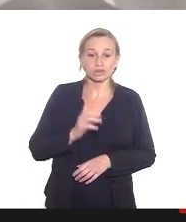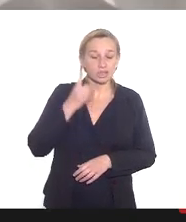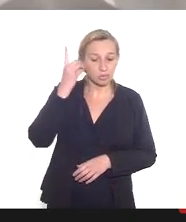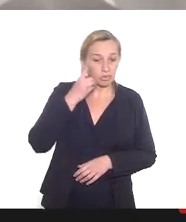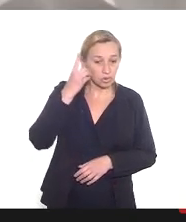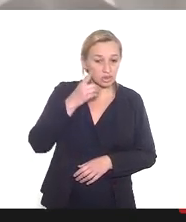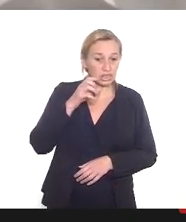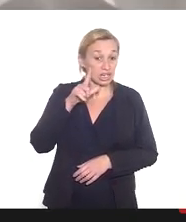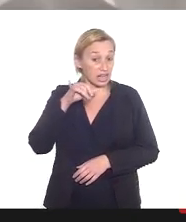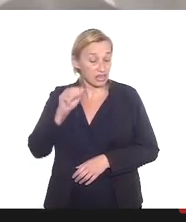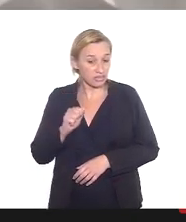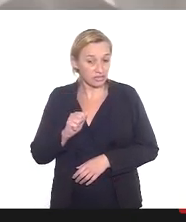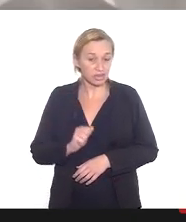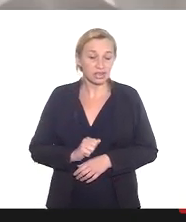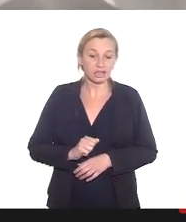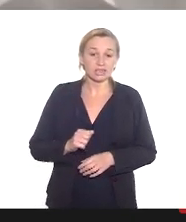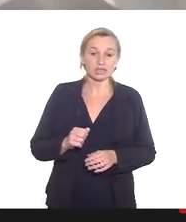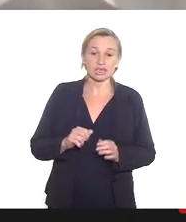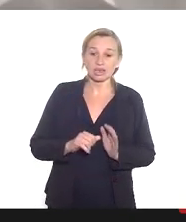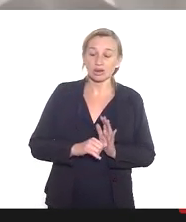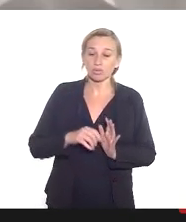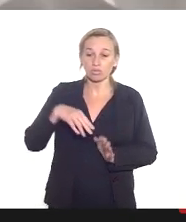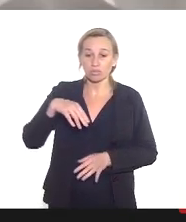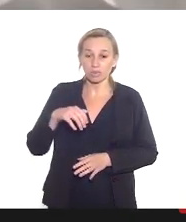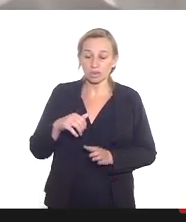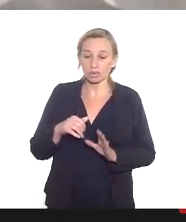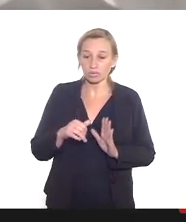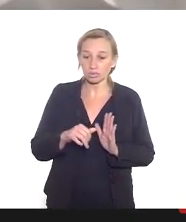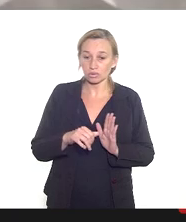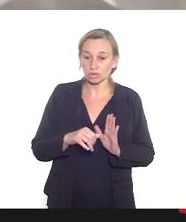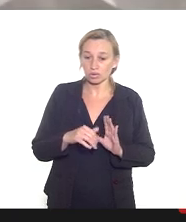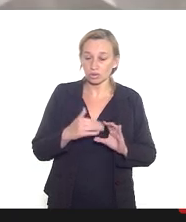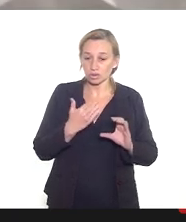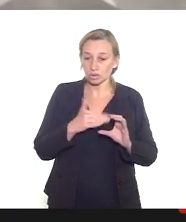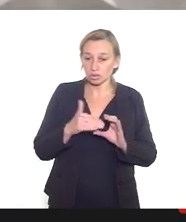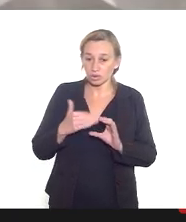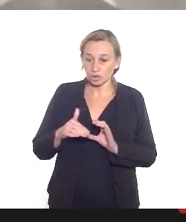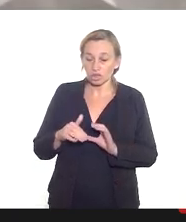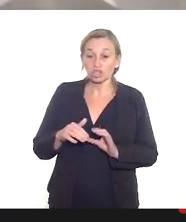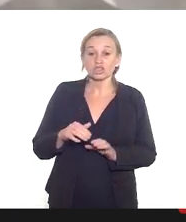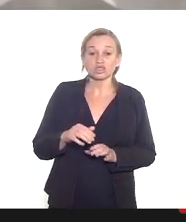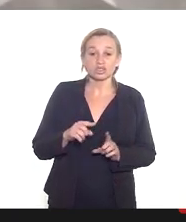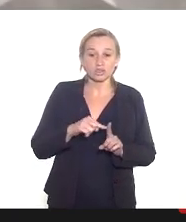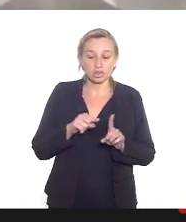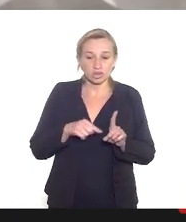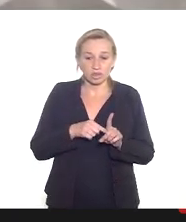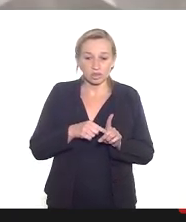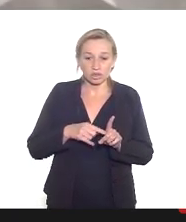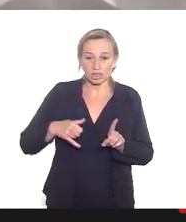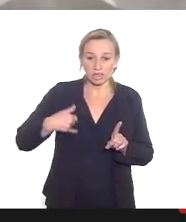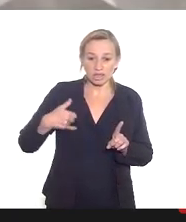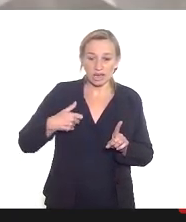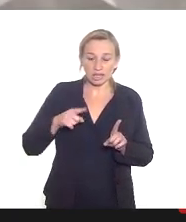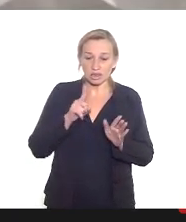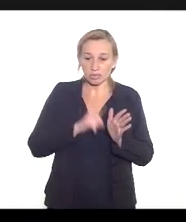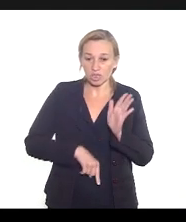Lívia sair alguma nota para o grupo prioritário gestante quando forem menores de 18